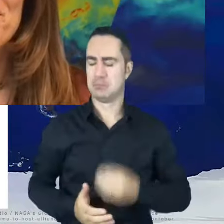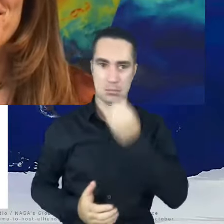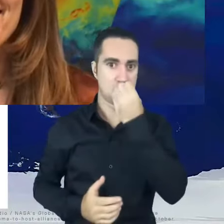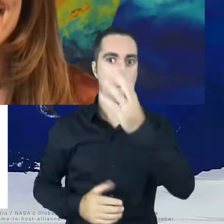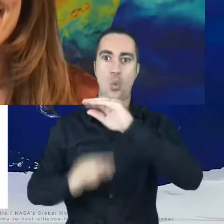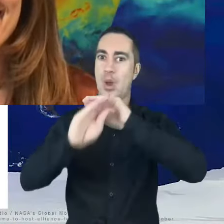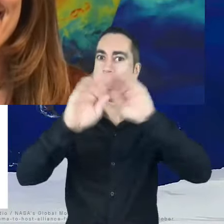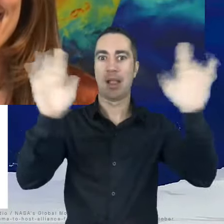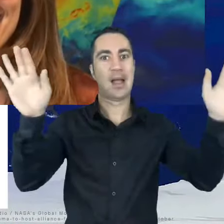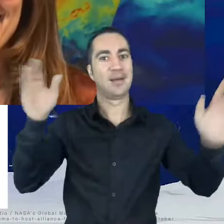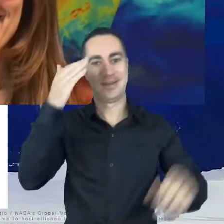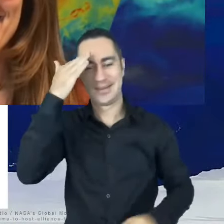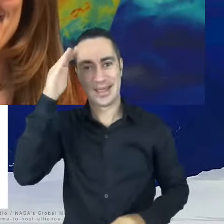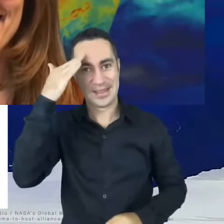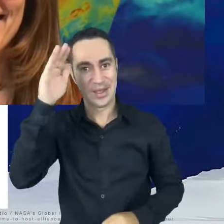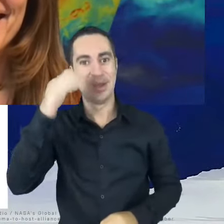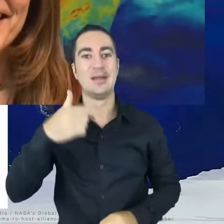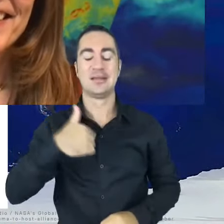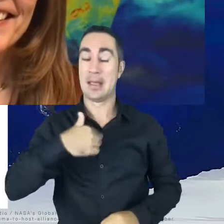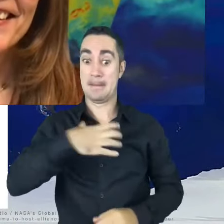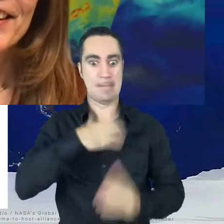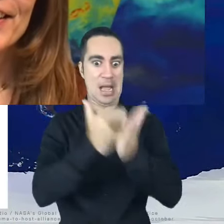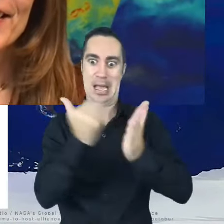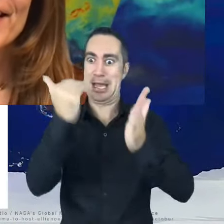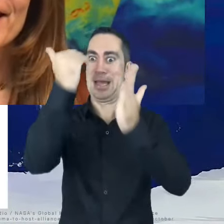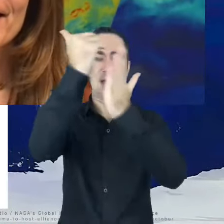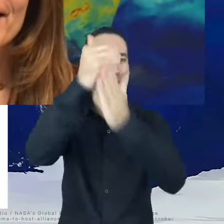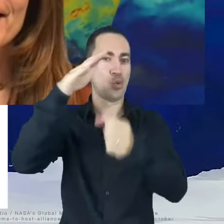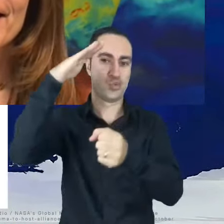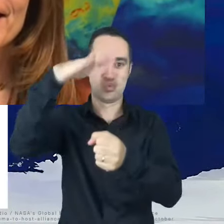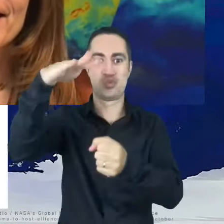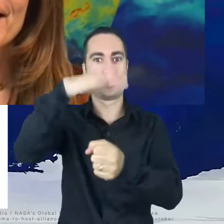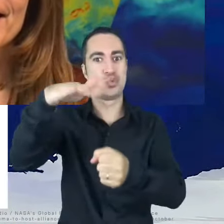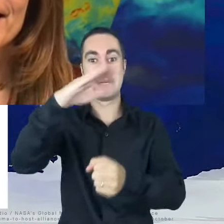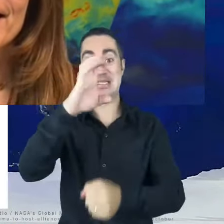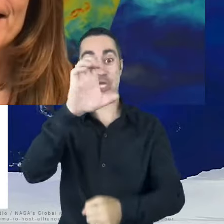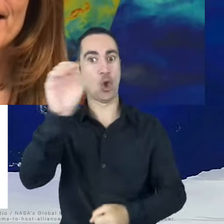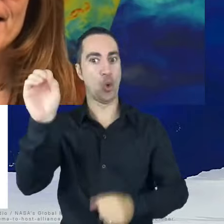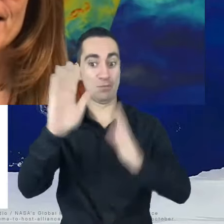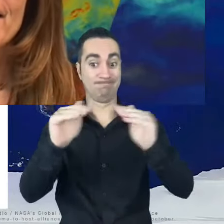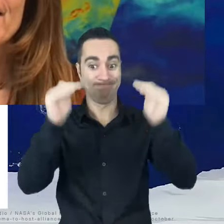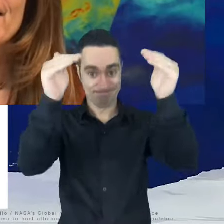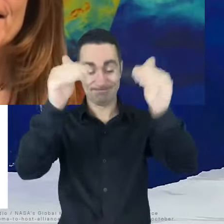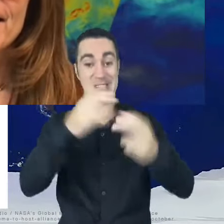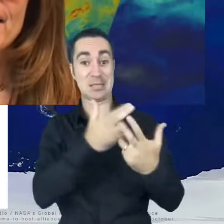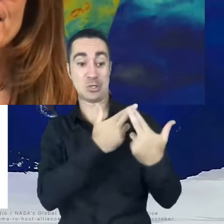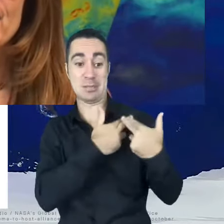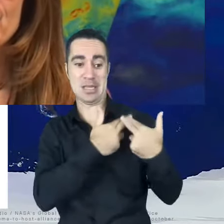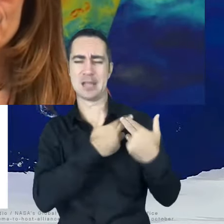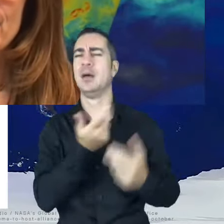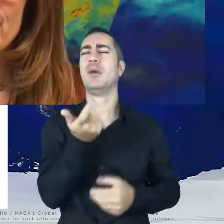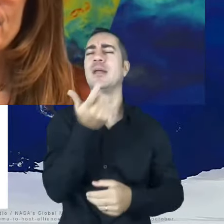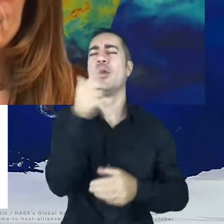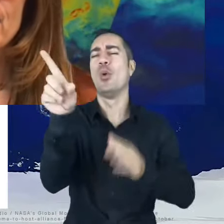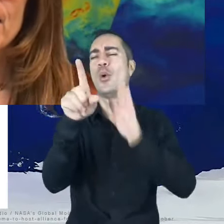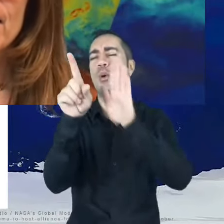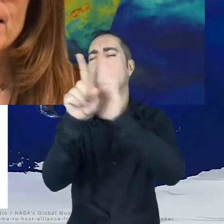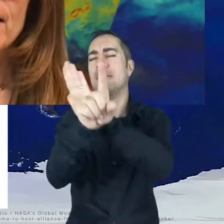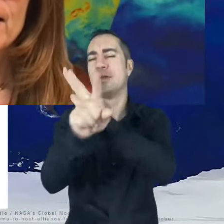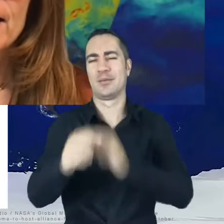Estamos aumentando o nível aqui para os nossos CEOs. Agora temos uma pergunta da nossa